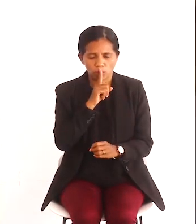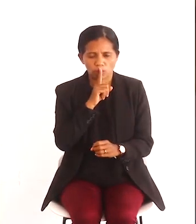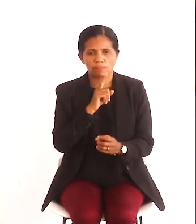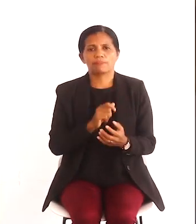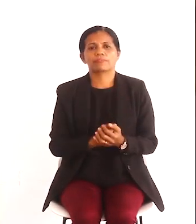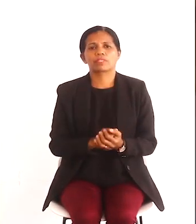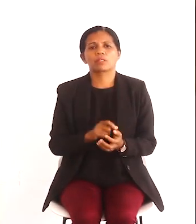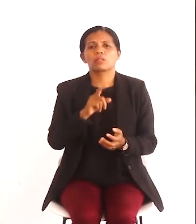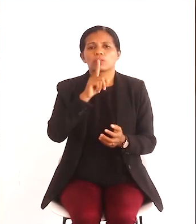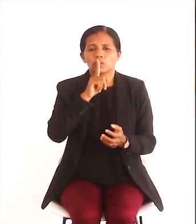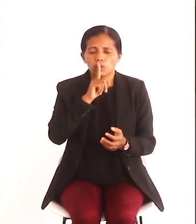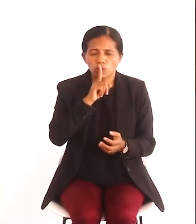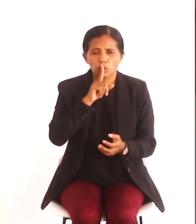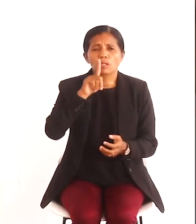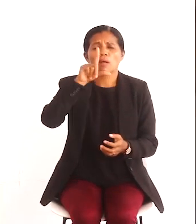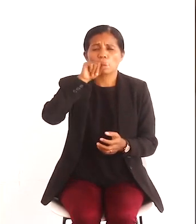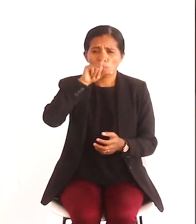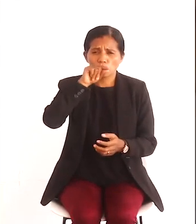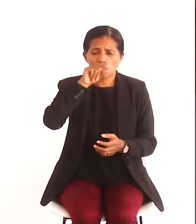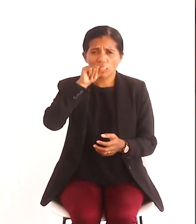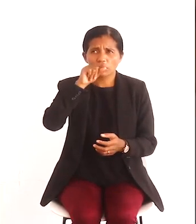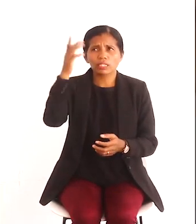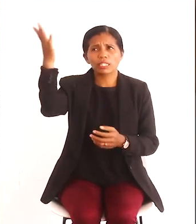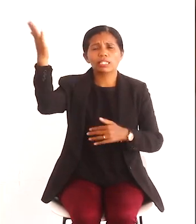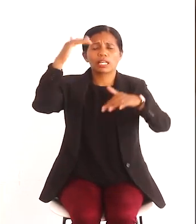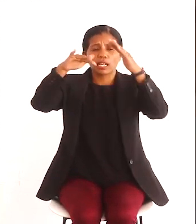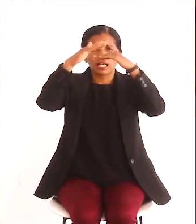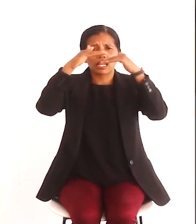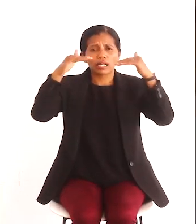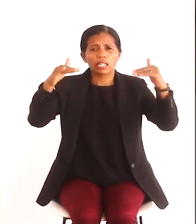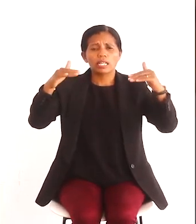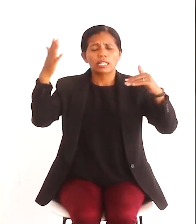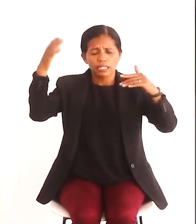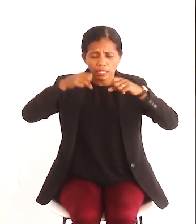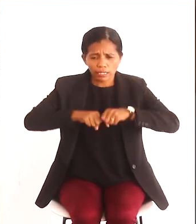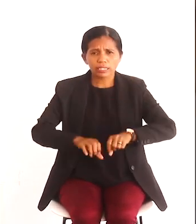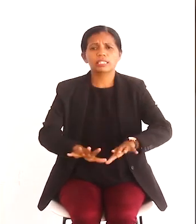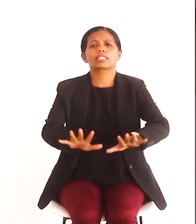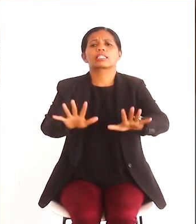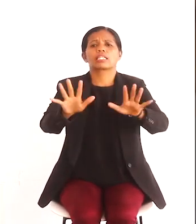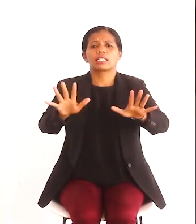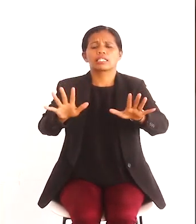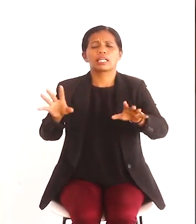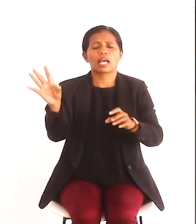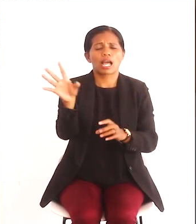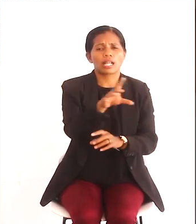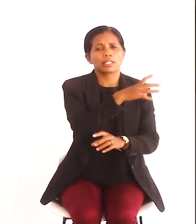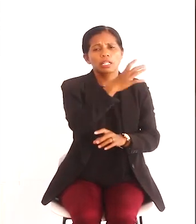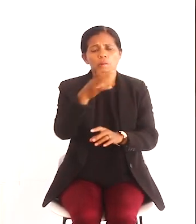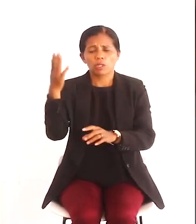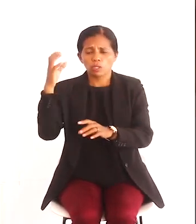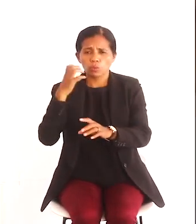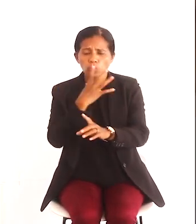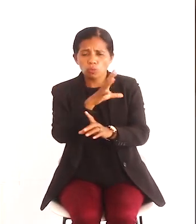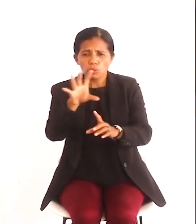Calai, pássaros do ar e ondas do mar, ventos que sopram